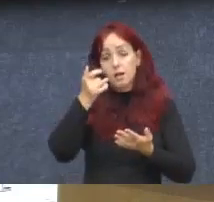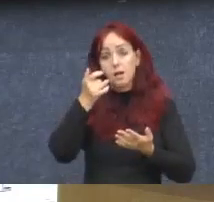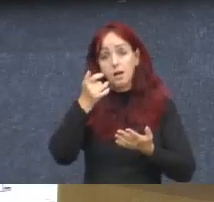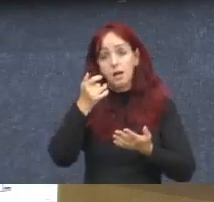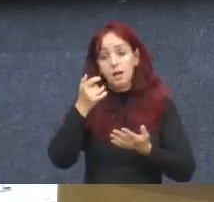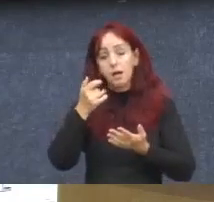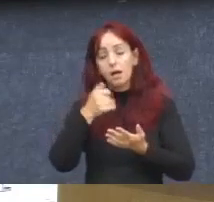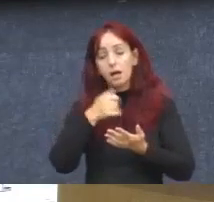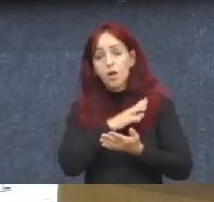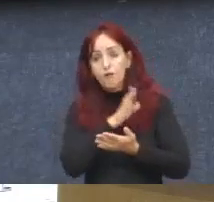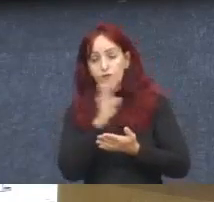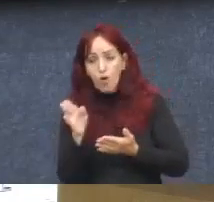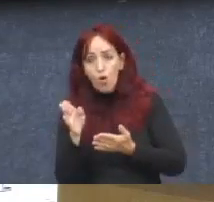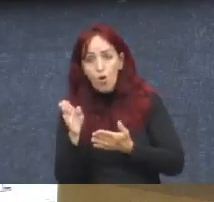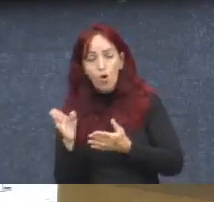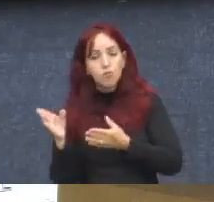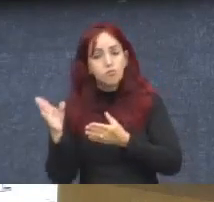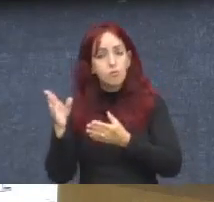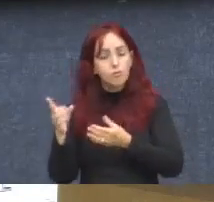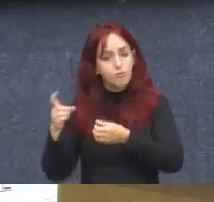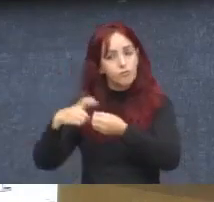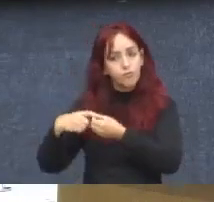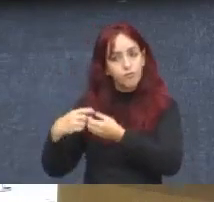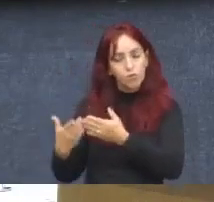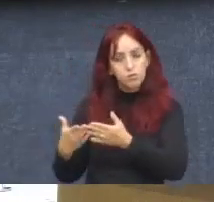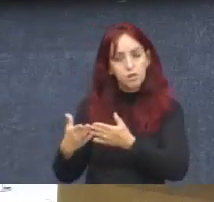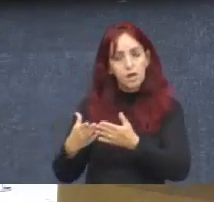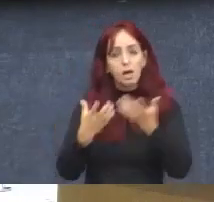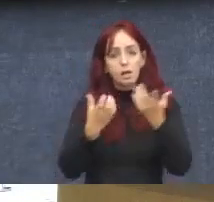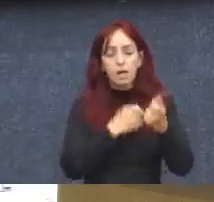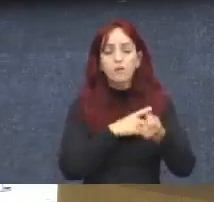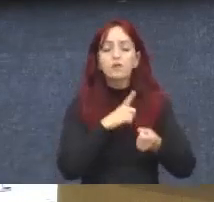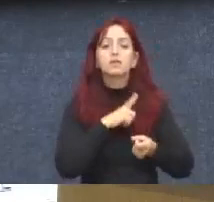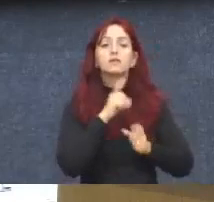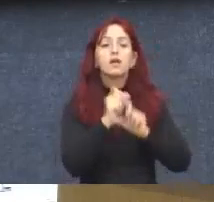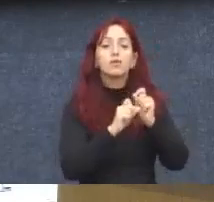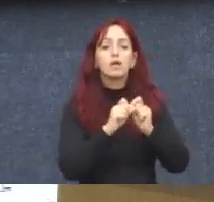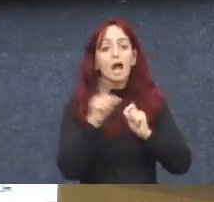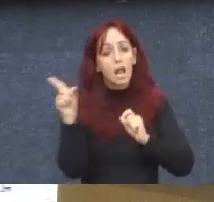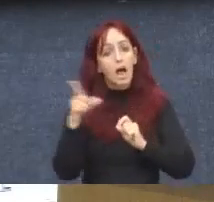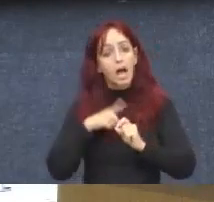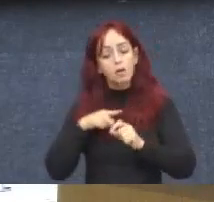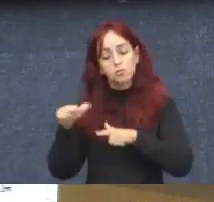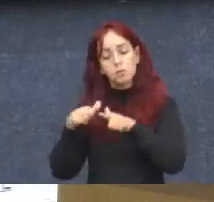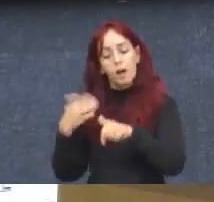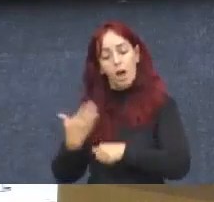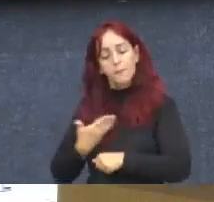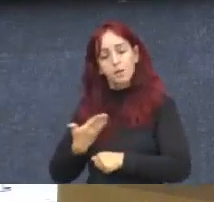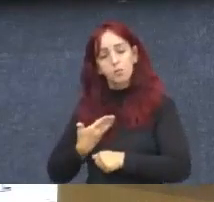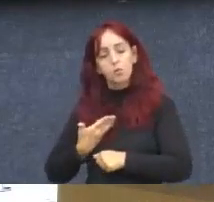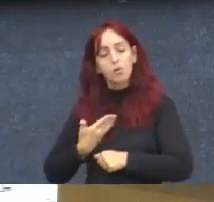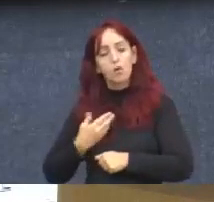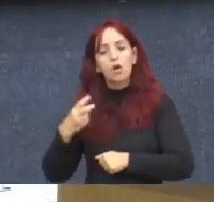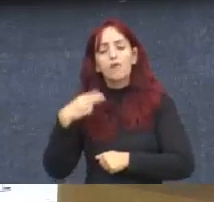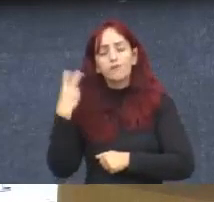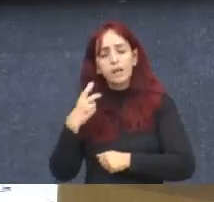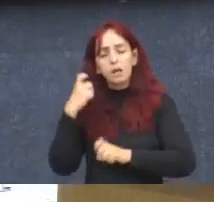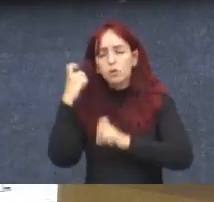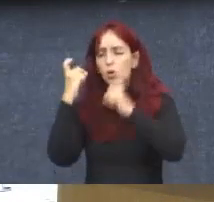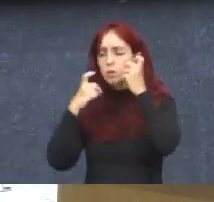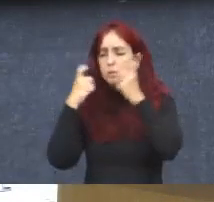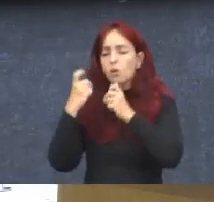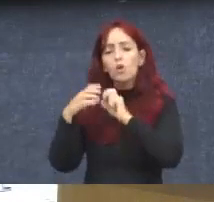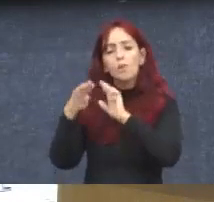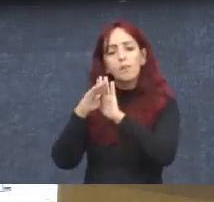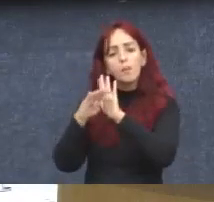na Prefeitura de Belo Horizonte, eu quero que vocês tenham lá um amigo, um vereador que se preocupa com as questões